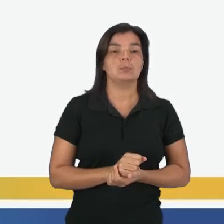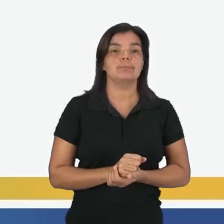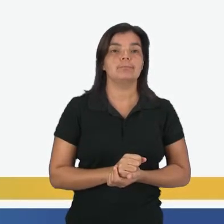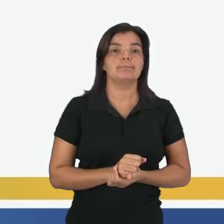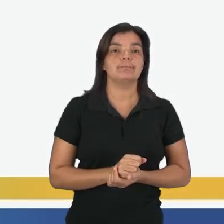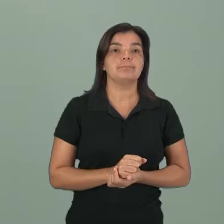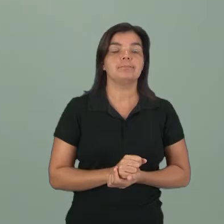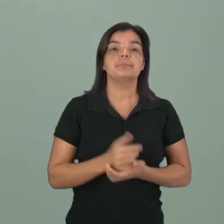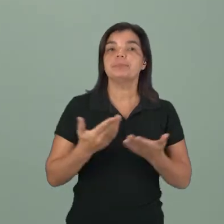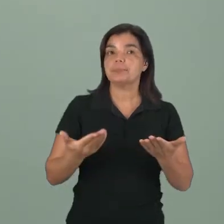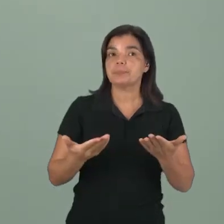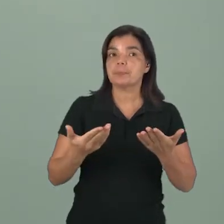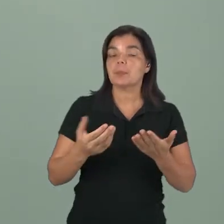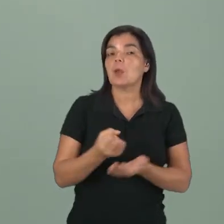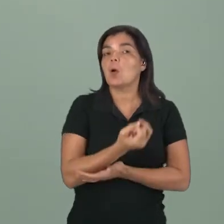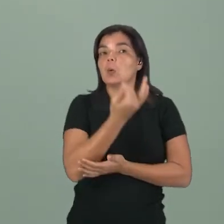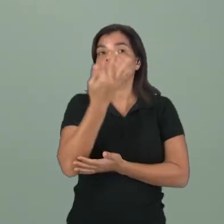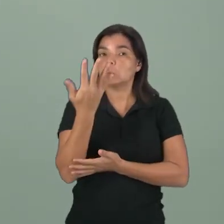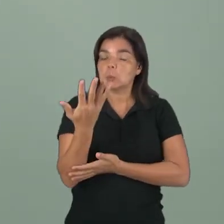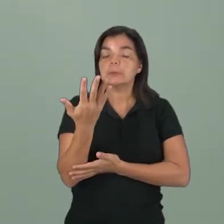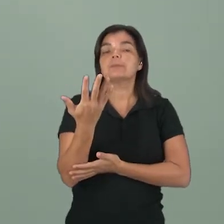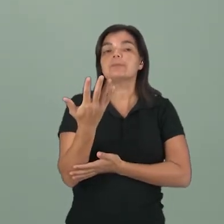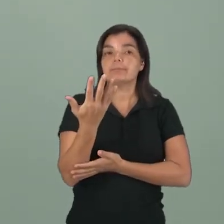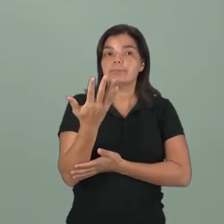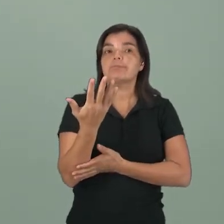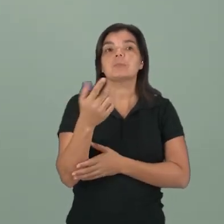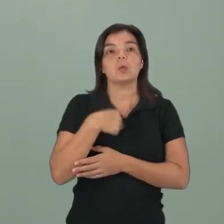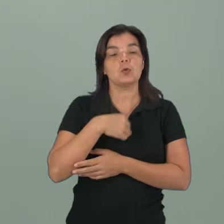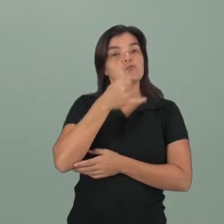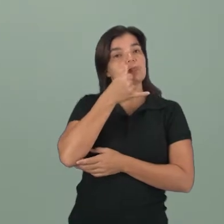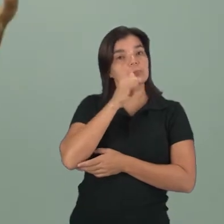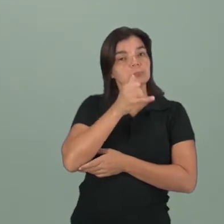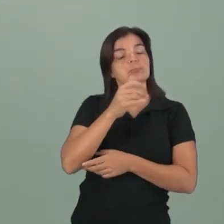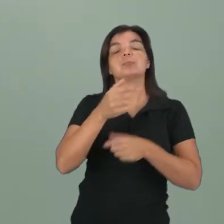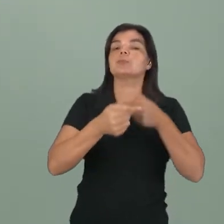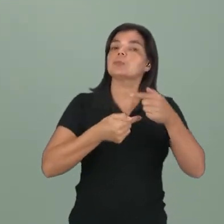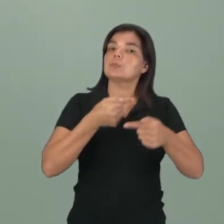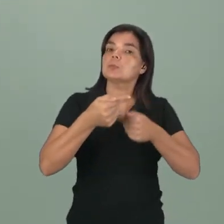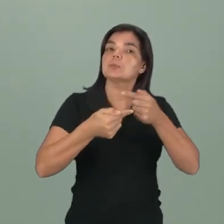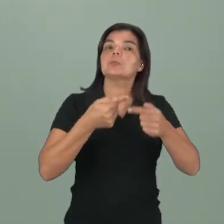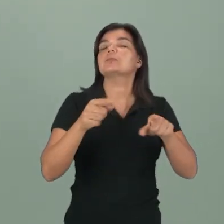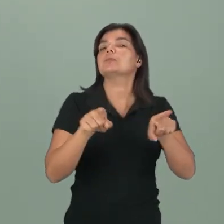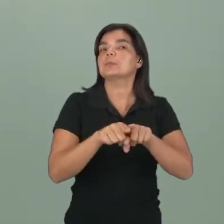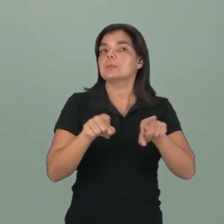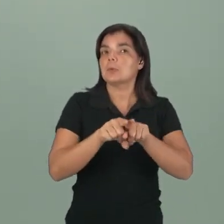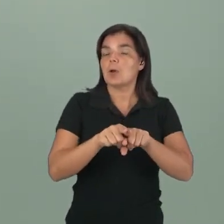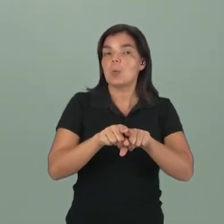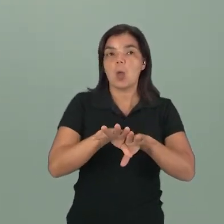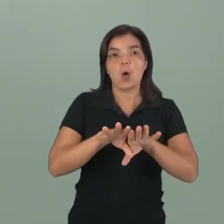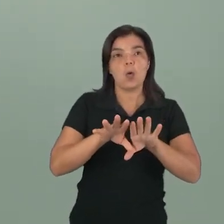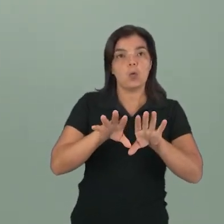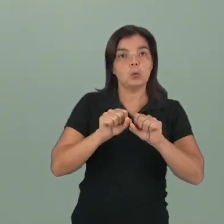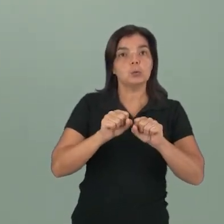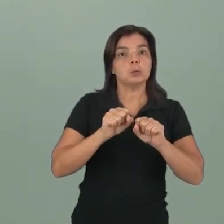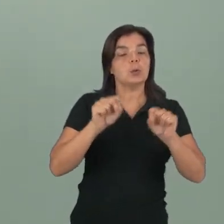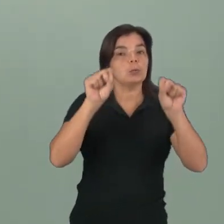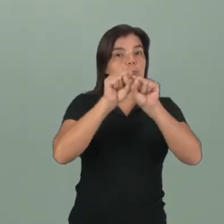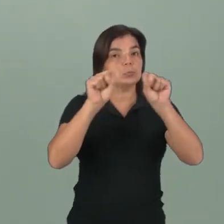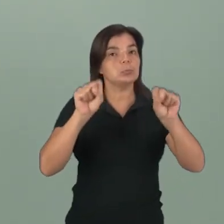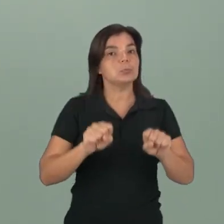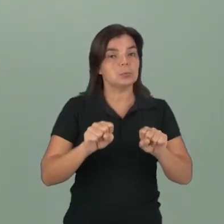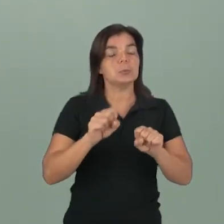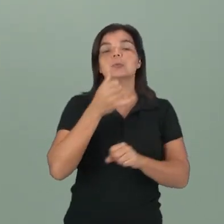uma quantidade expressiva de energia gerada que é incorporada no sistema, na